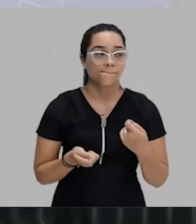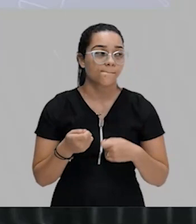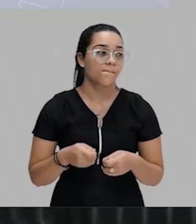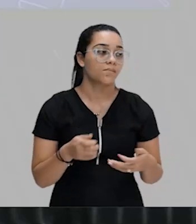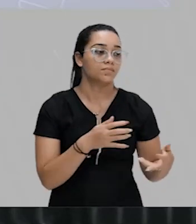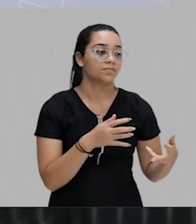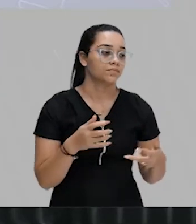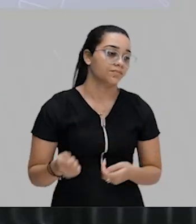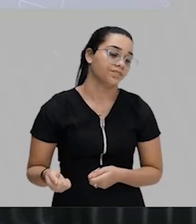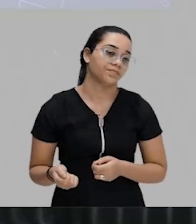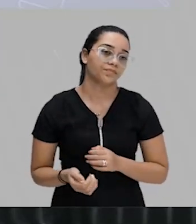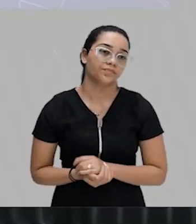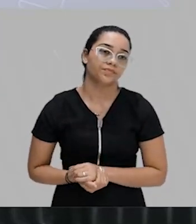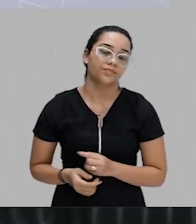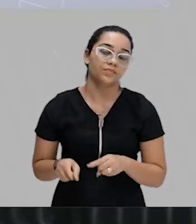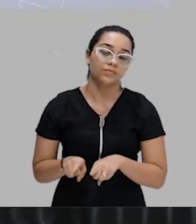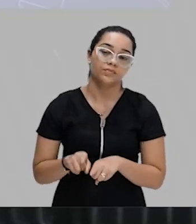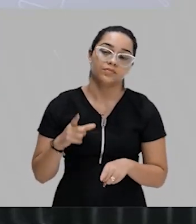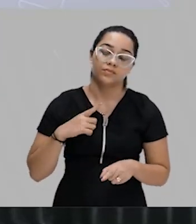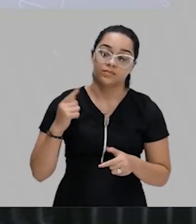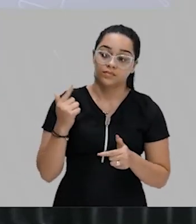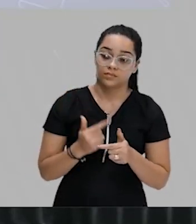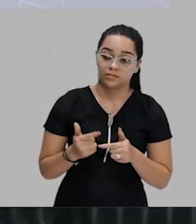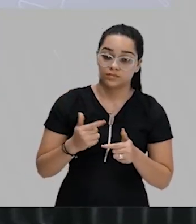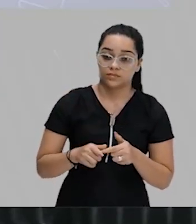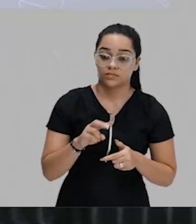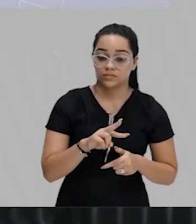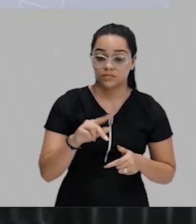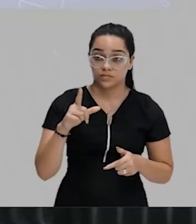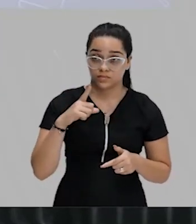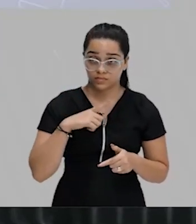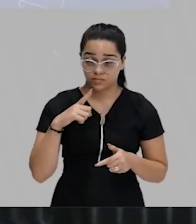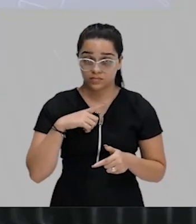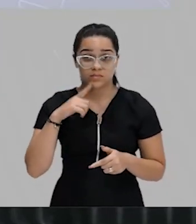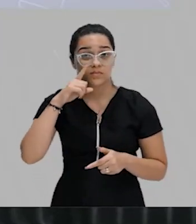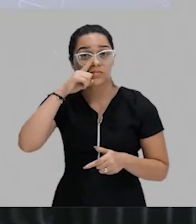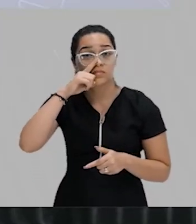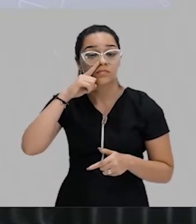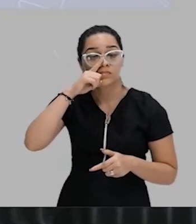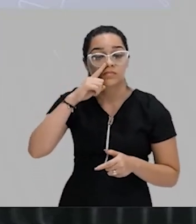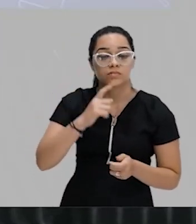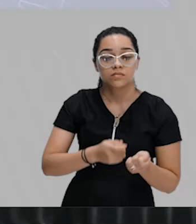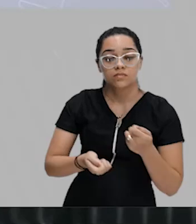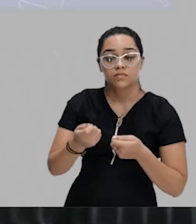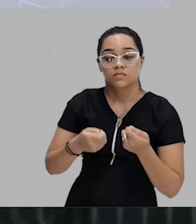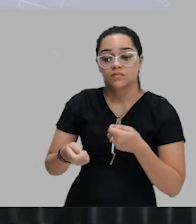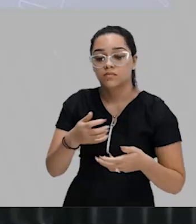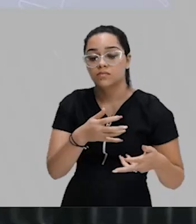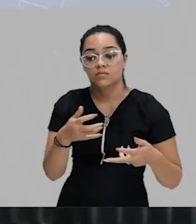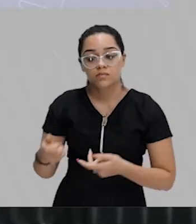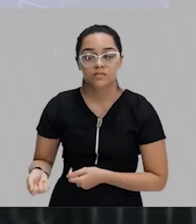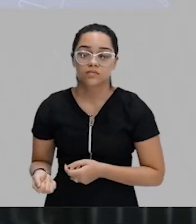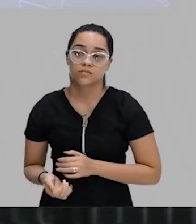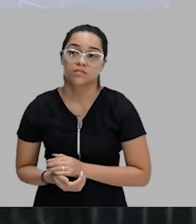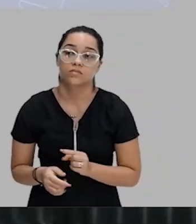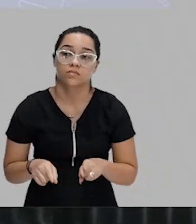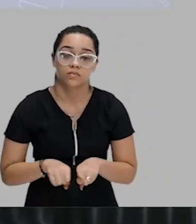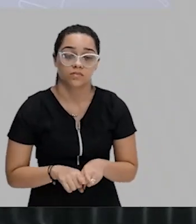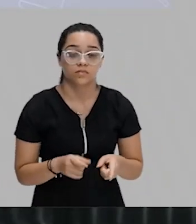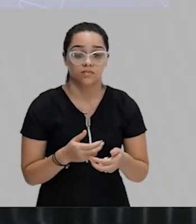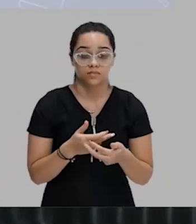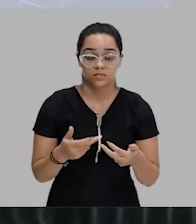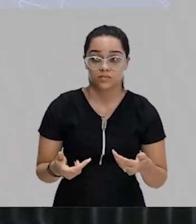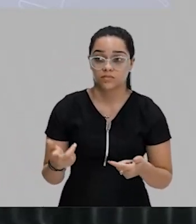internacional. Uma crise econômica que vai colocar em risco a economia mundial, levando